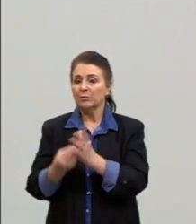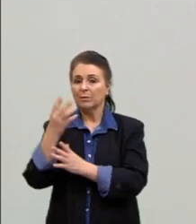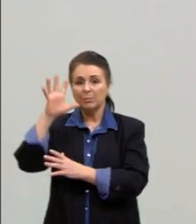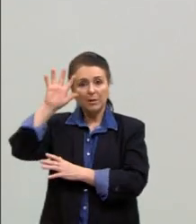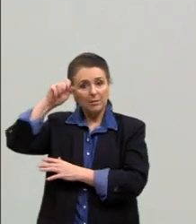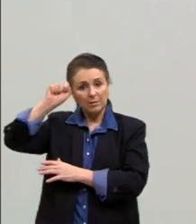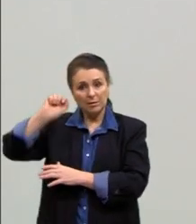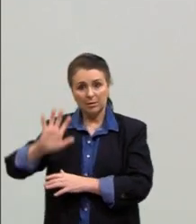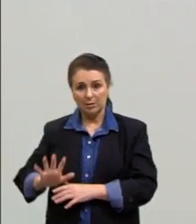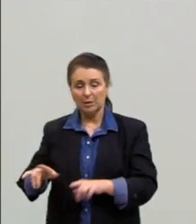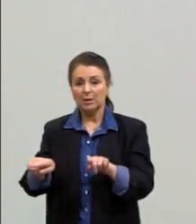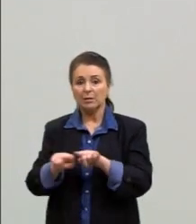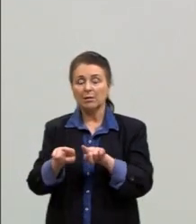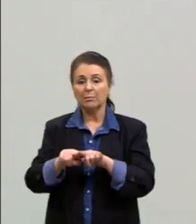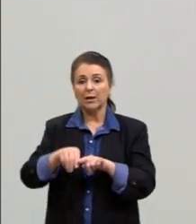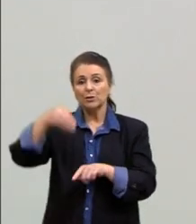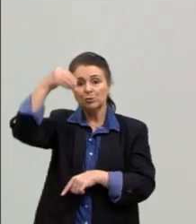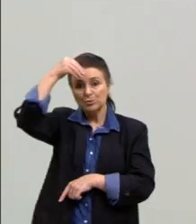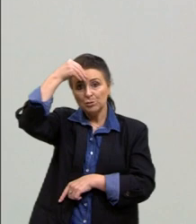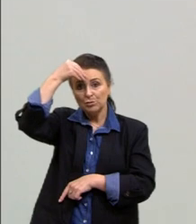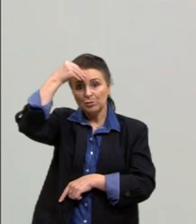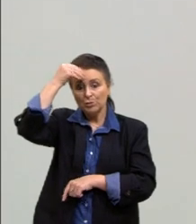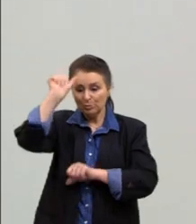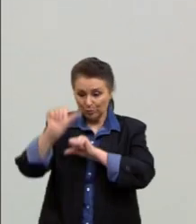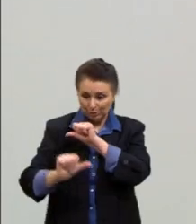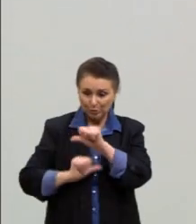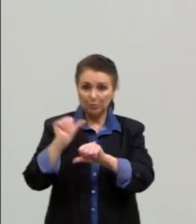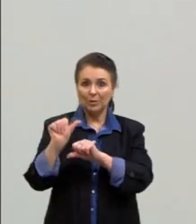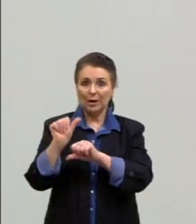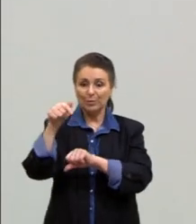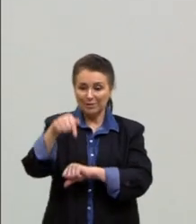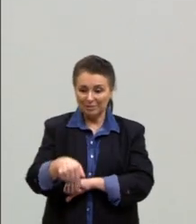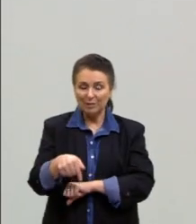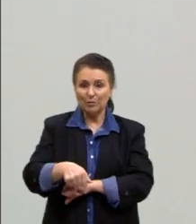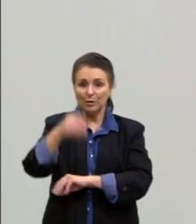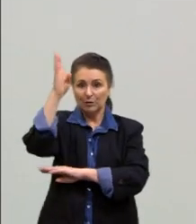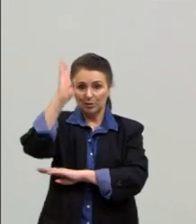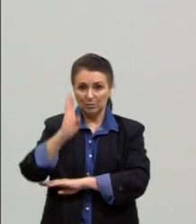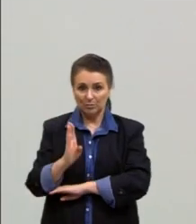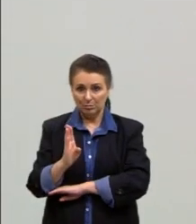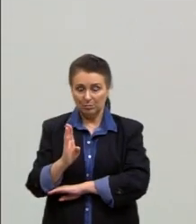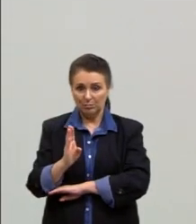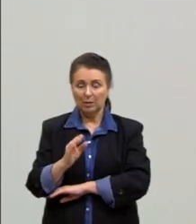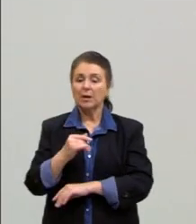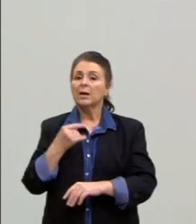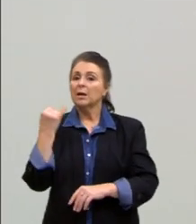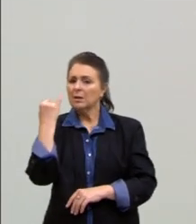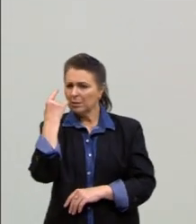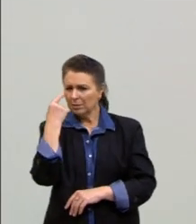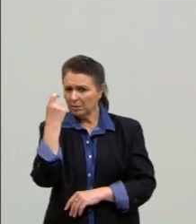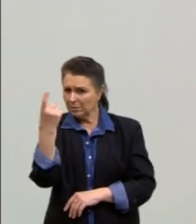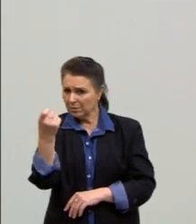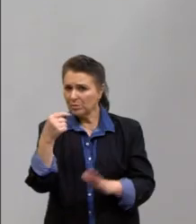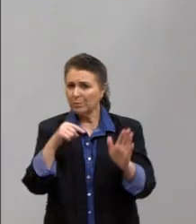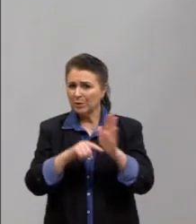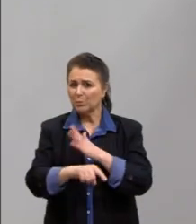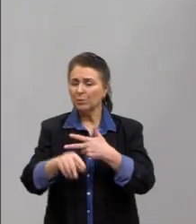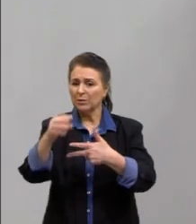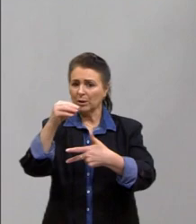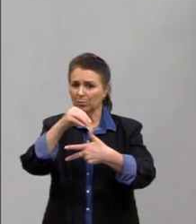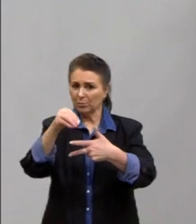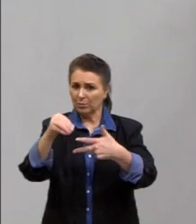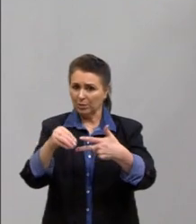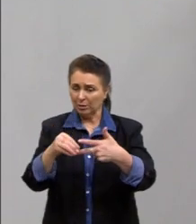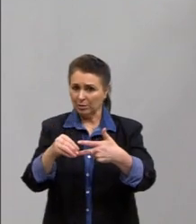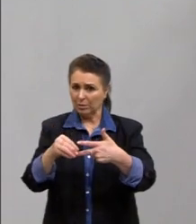convertidos que vieram para cá e é muito interessante a questão do Enem que tu trouxe porque ela fala de uma questão que os